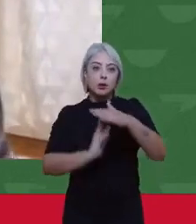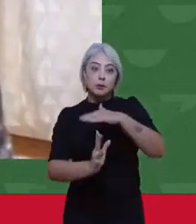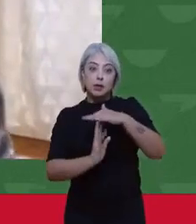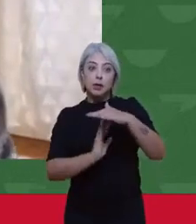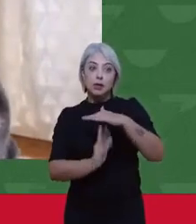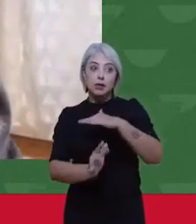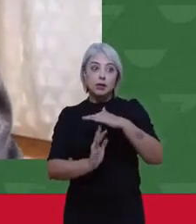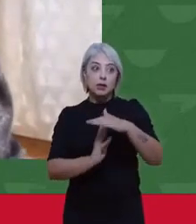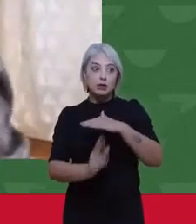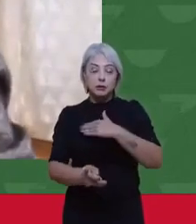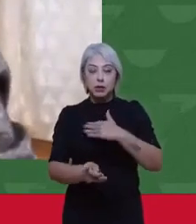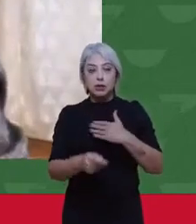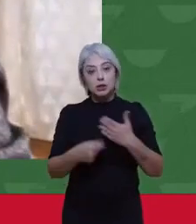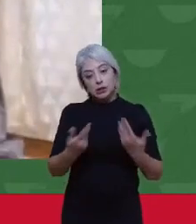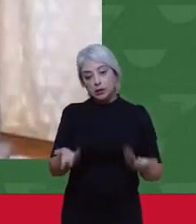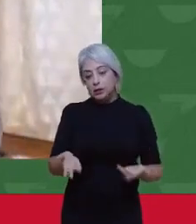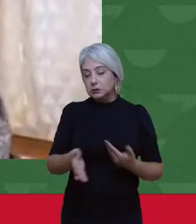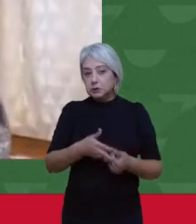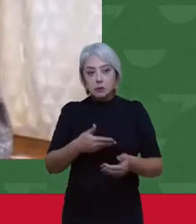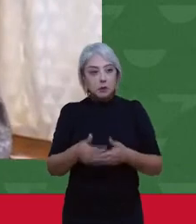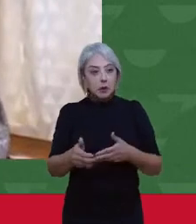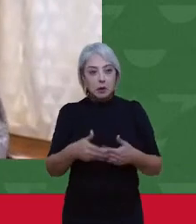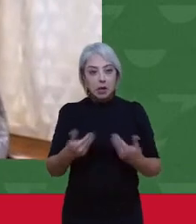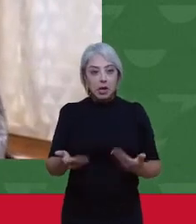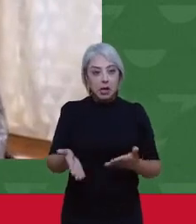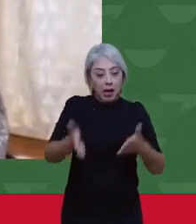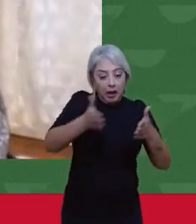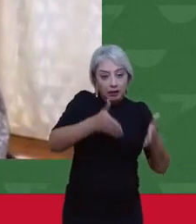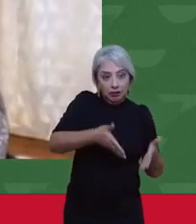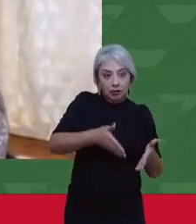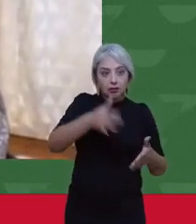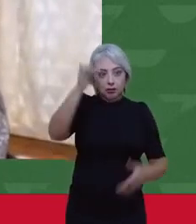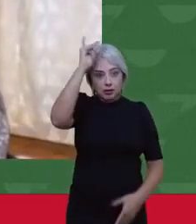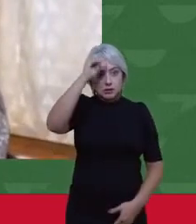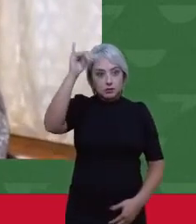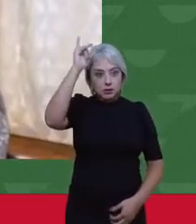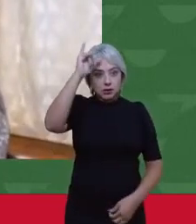porque eu estou tocando a vida como um imigrante qualquer aqui do lado de cá.